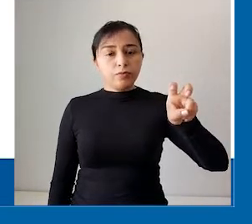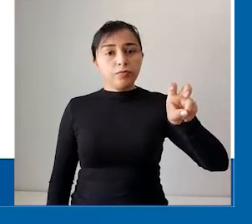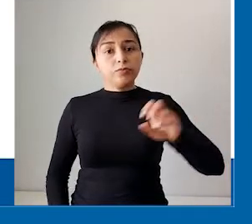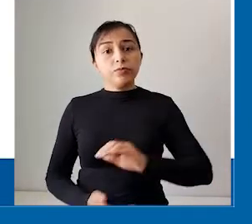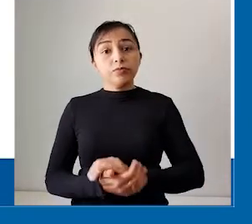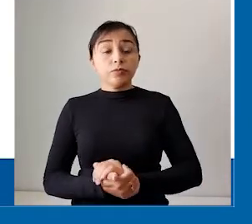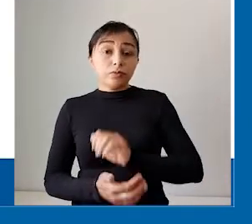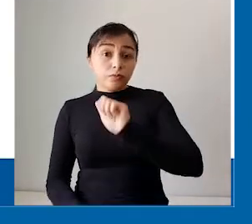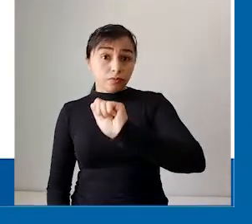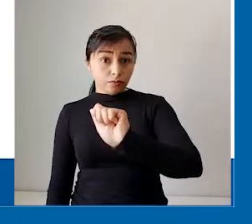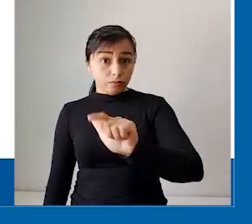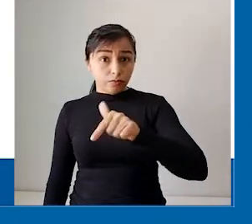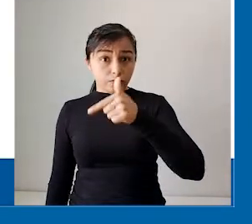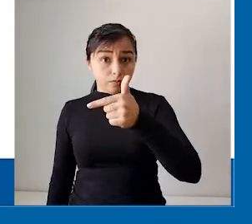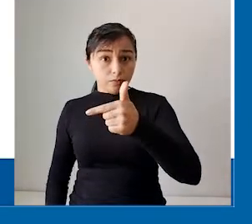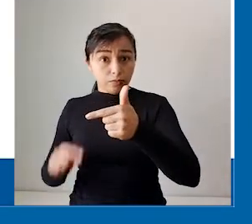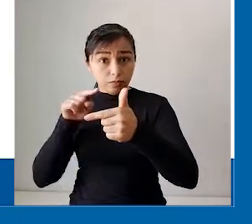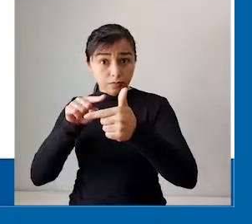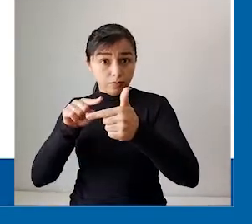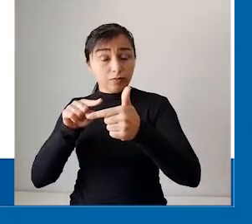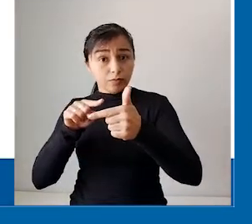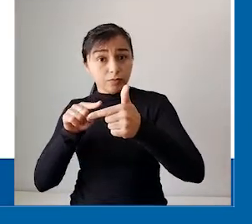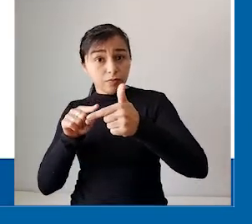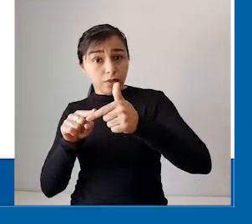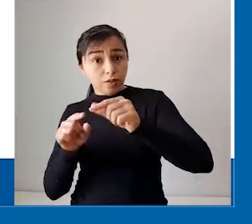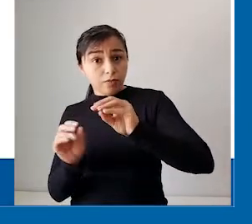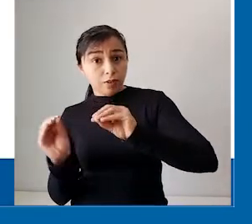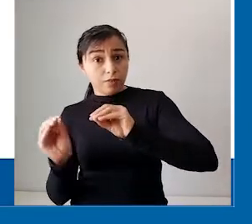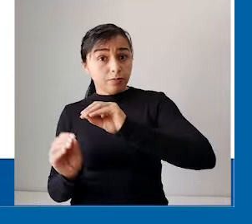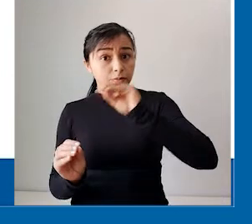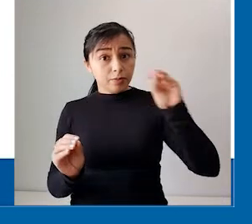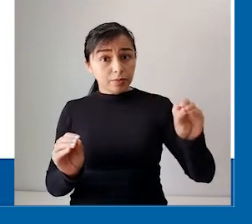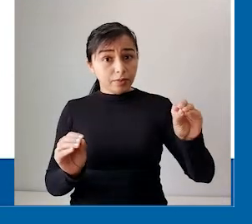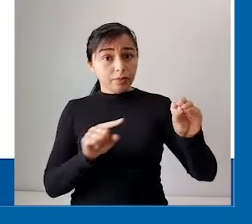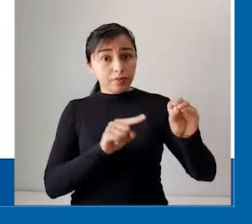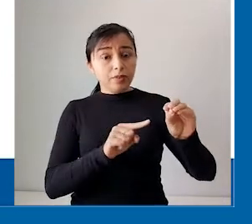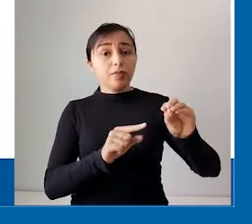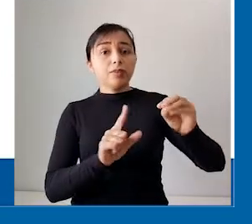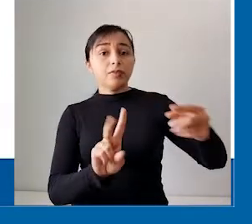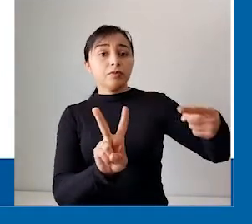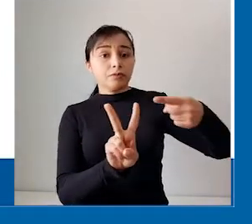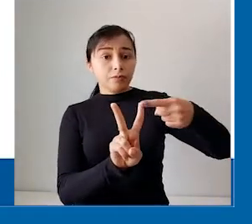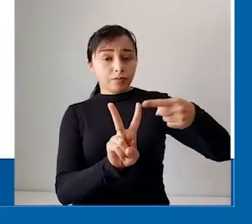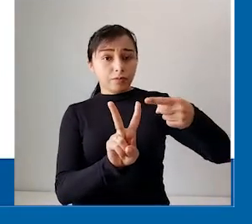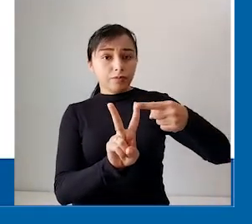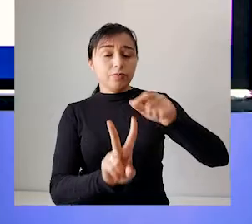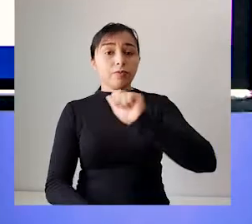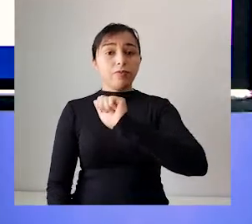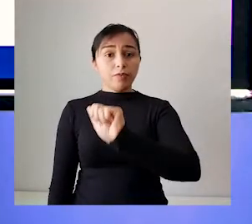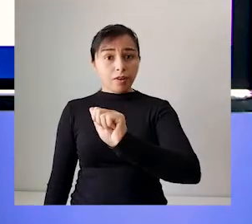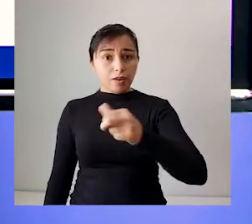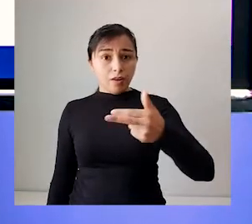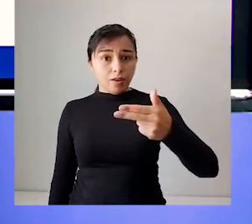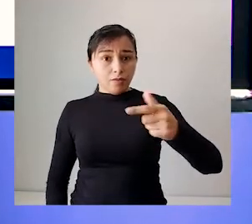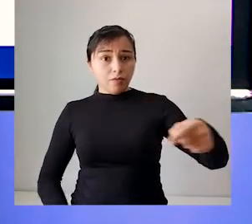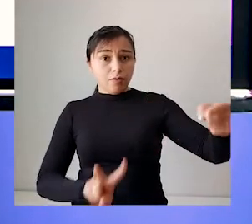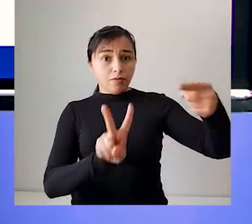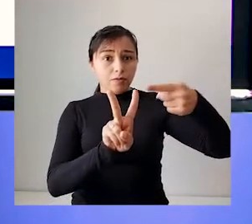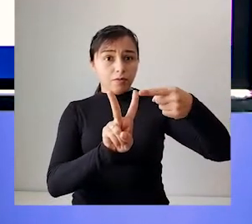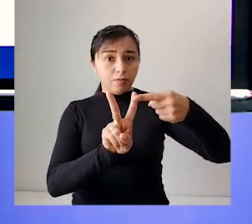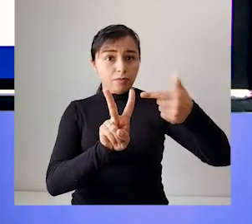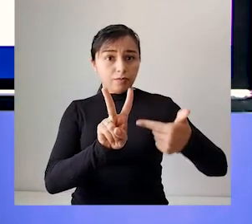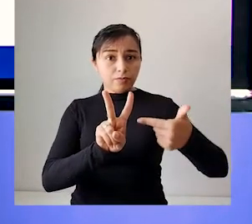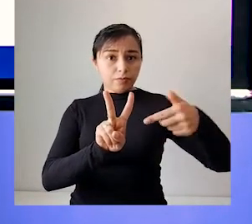E sabemos que quem está ao quadrado vai passar tirando uma raiz quadrada. Então, A ao quadrado